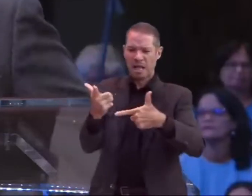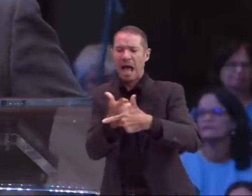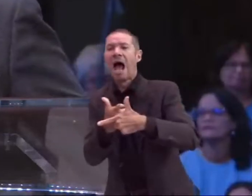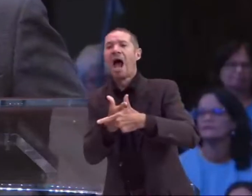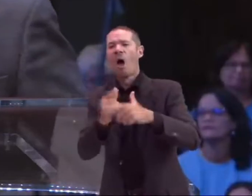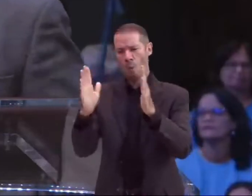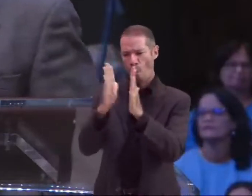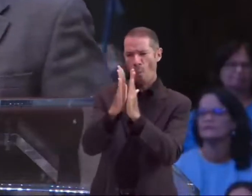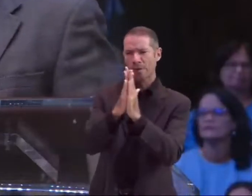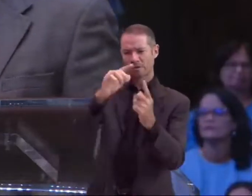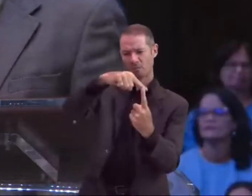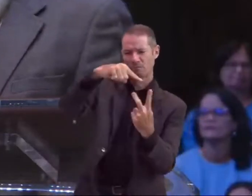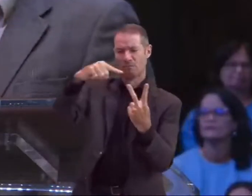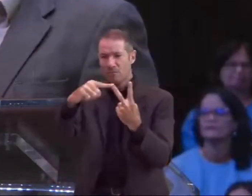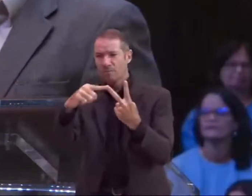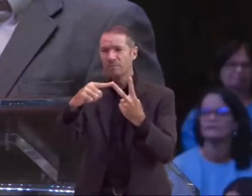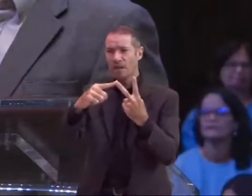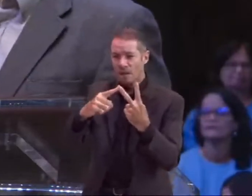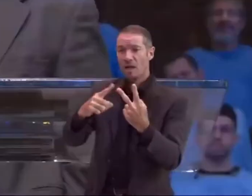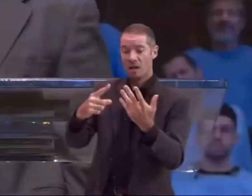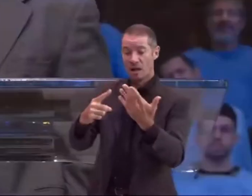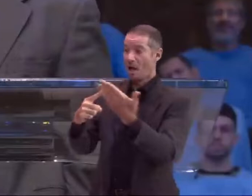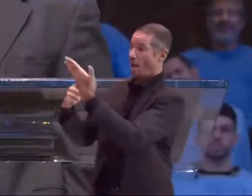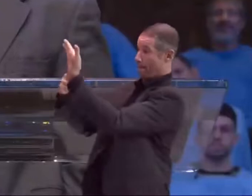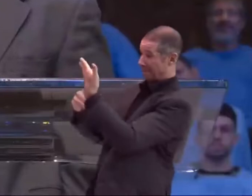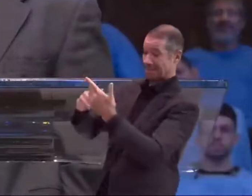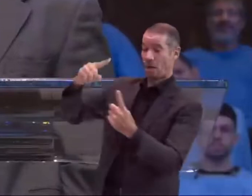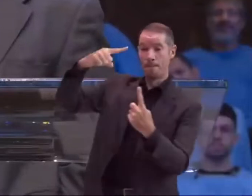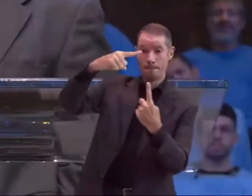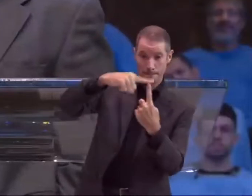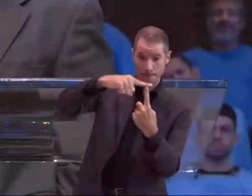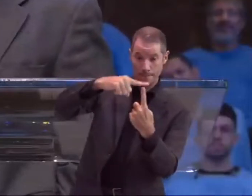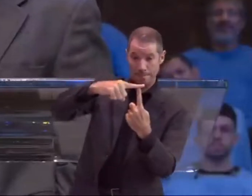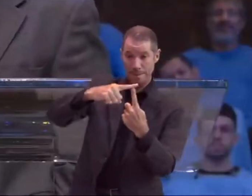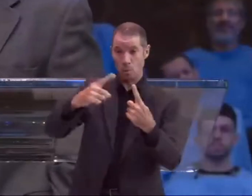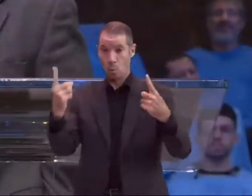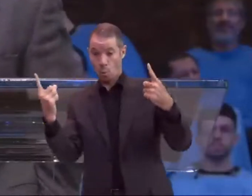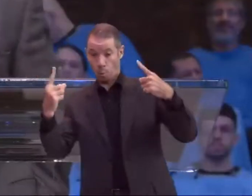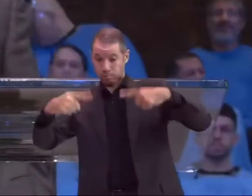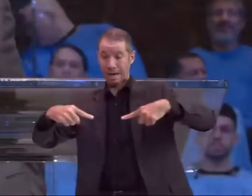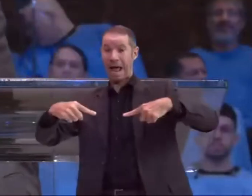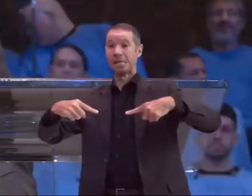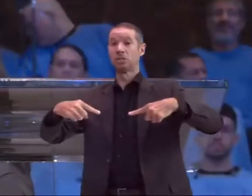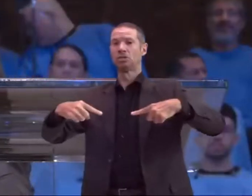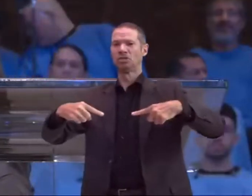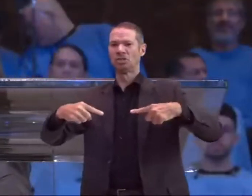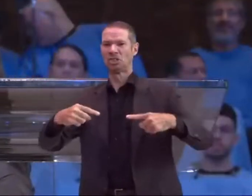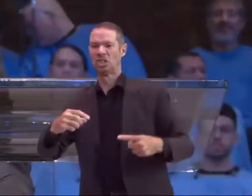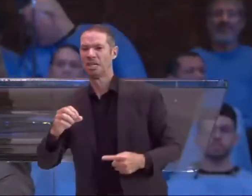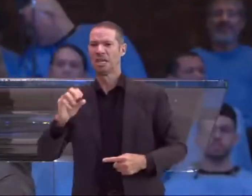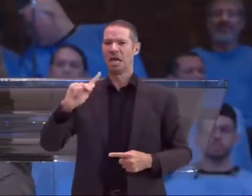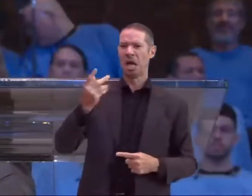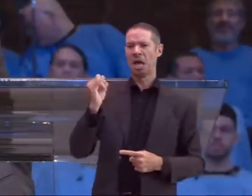oração. E ele vai então apresentar, o primeiro, o contraste da oração do